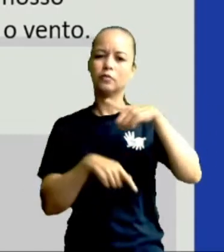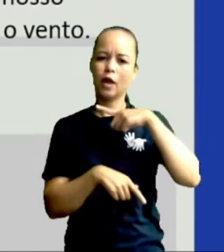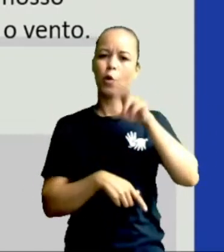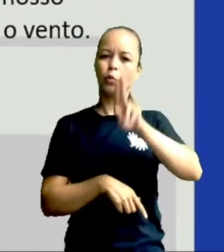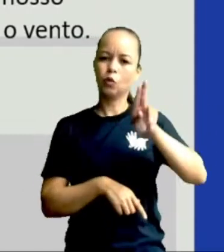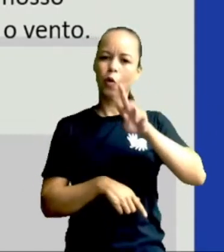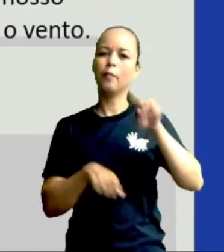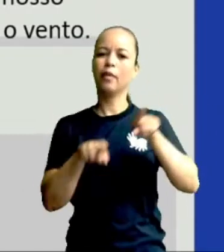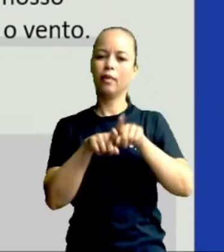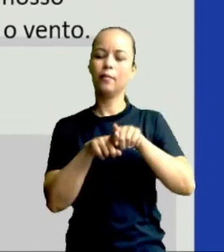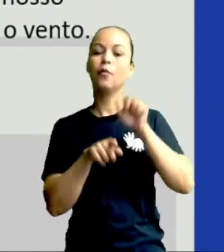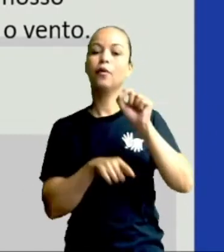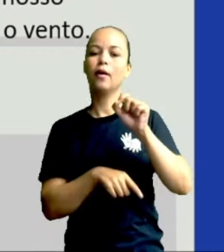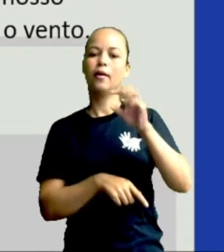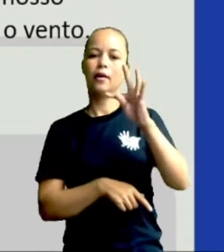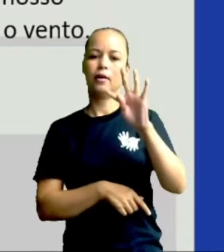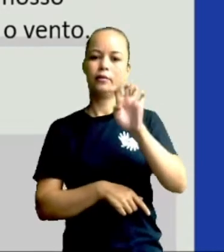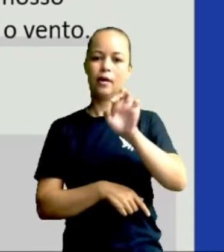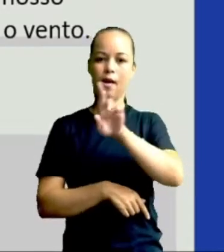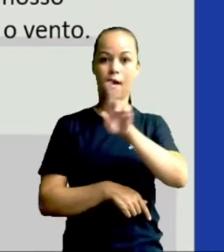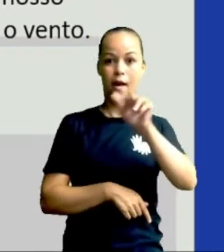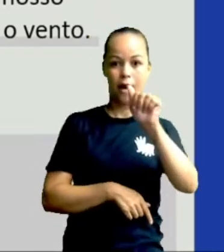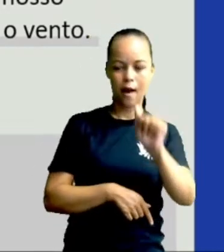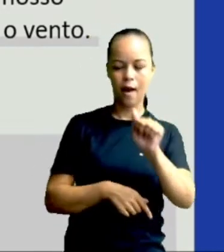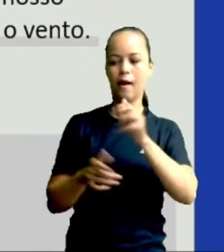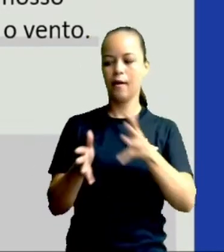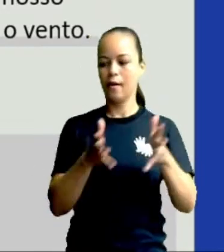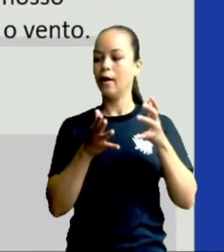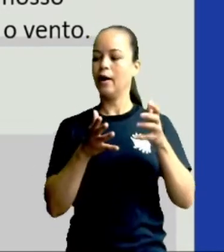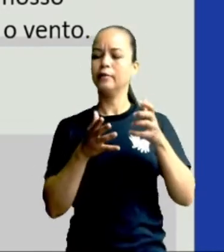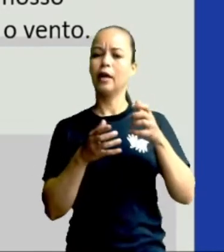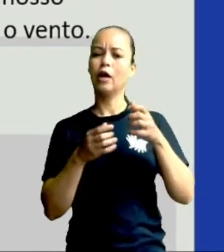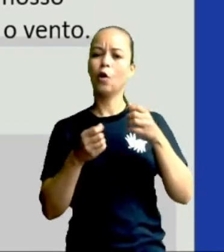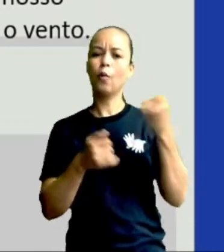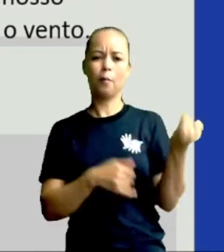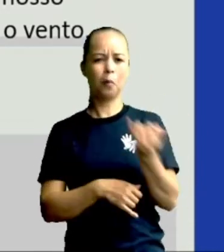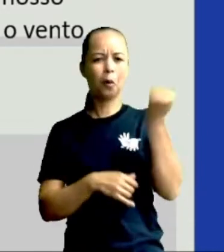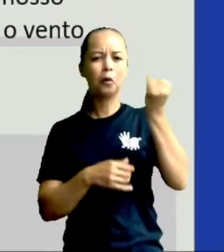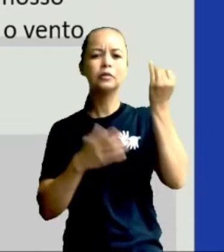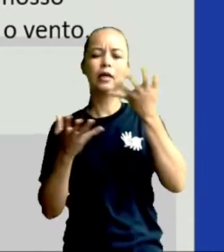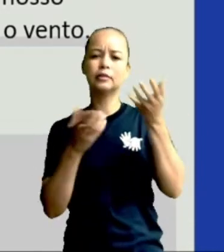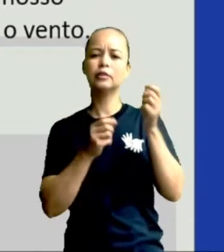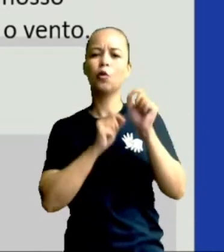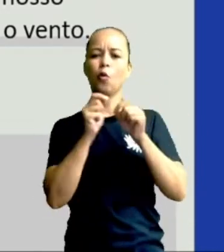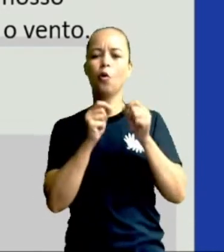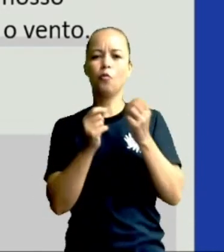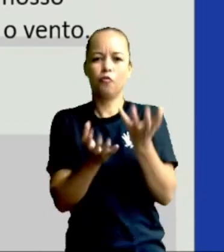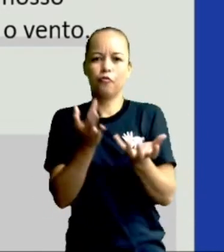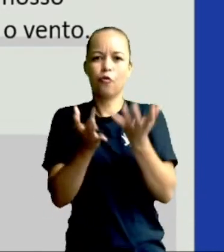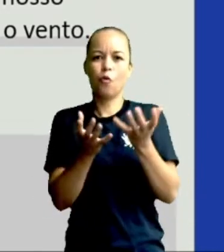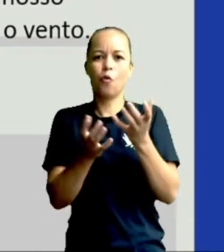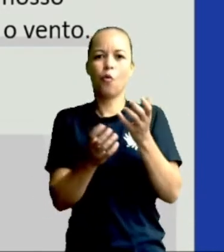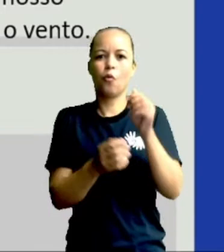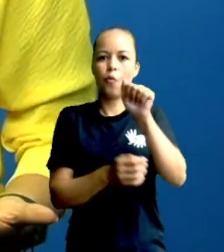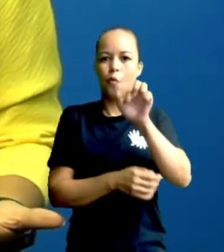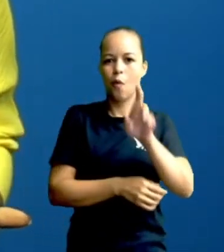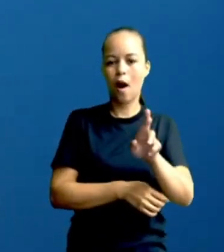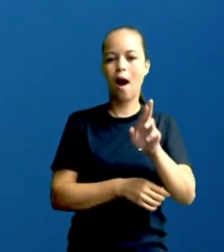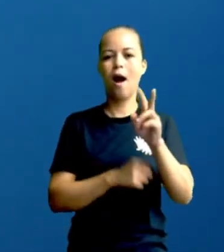importância na vida dos seres vivos do nosso planeta, assim como o ar, a água, o fogo e o